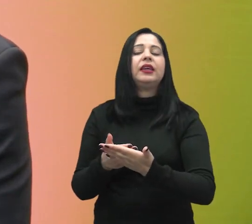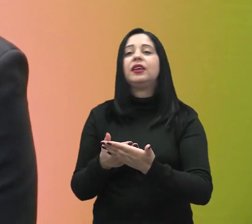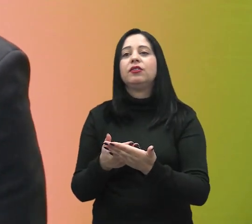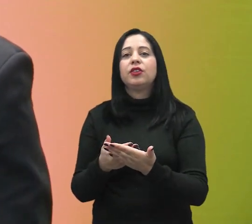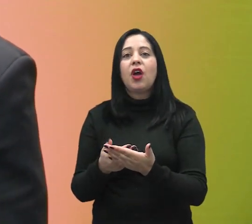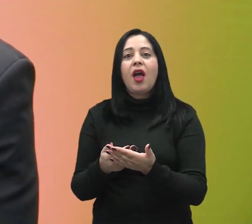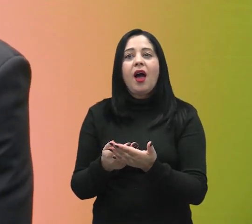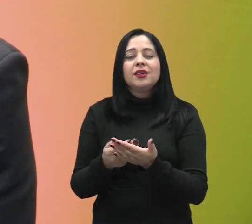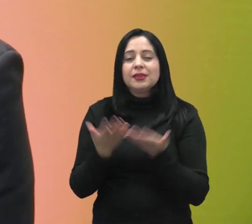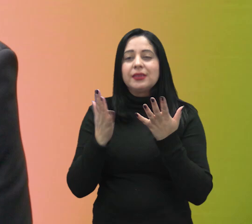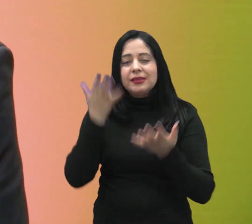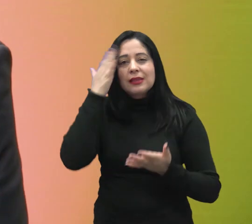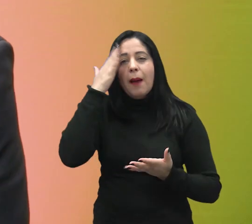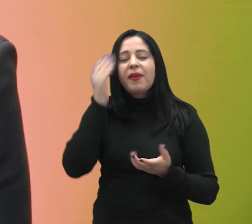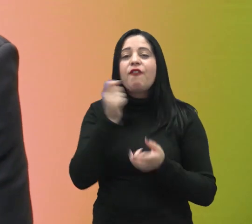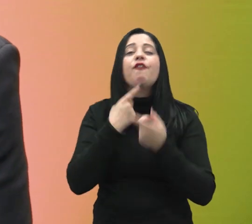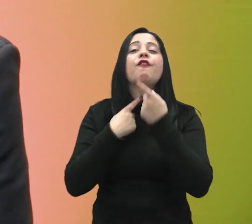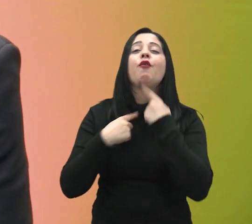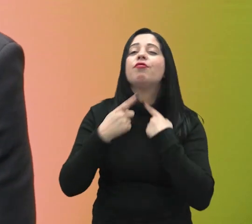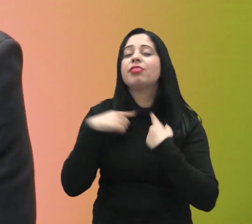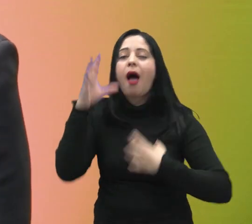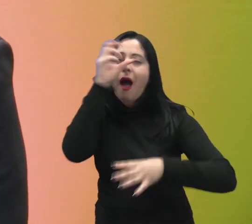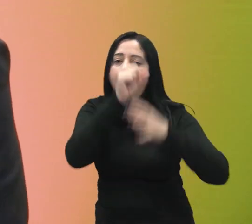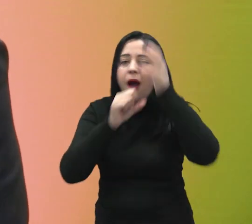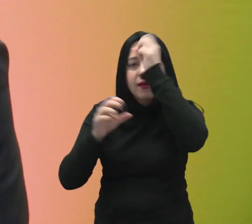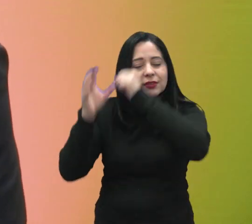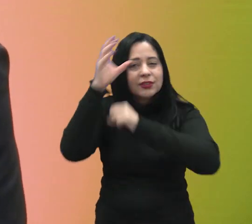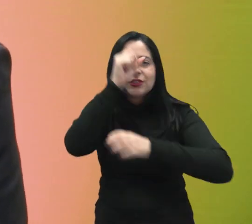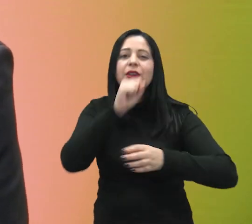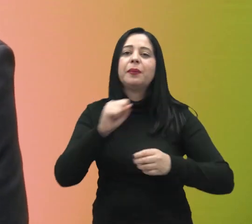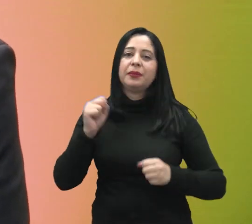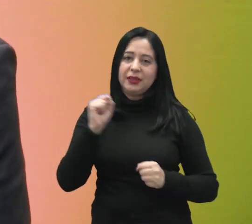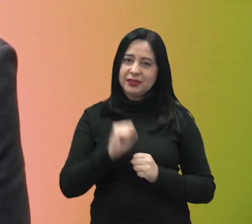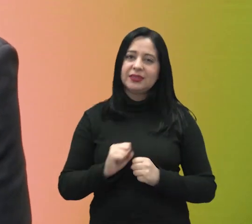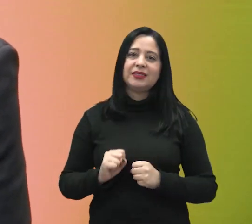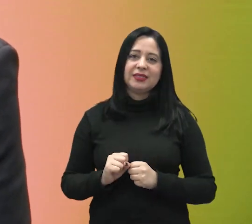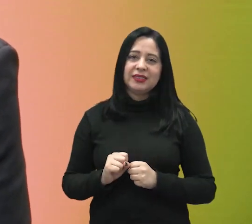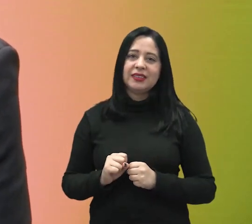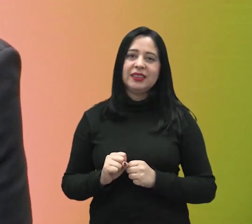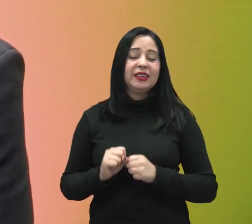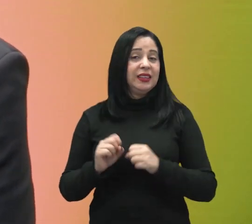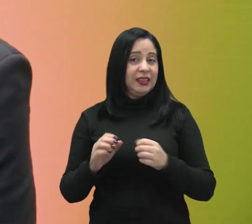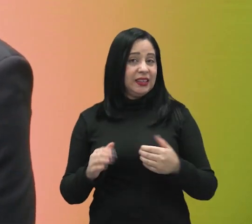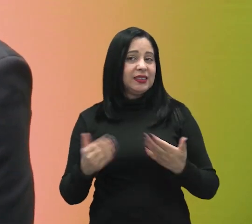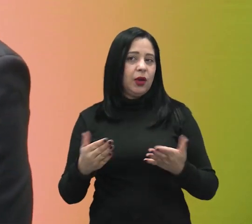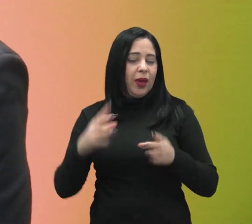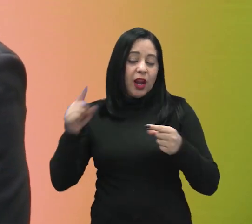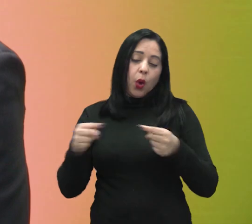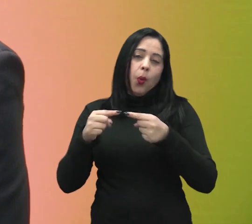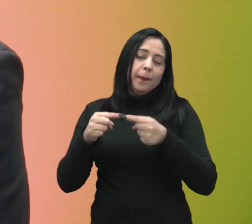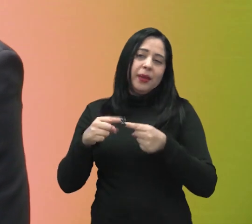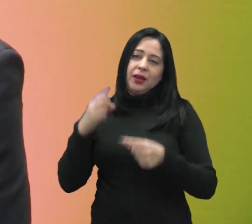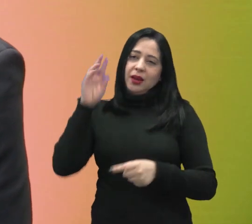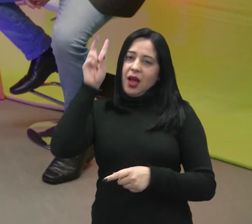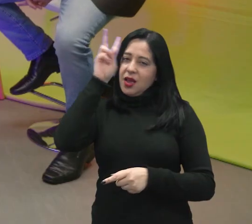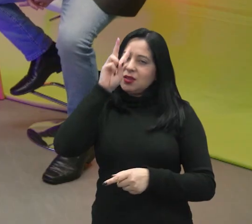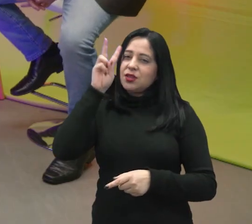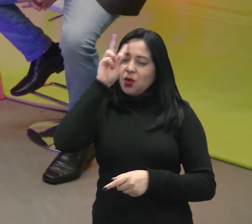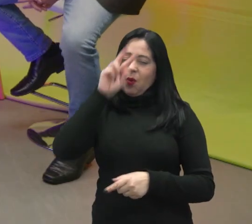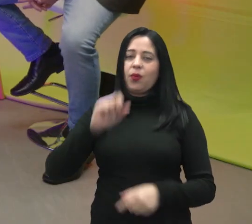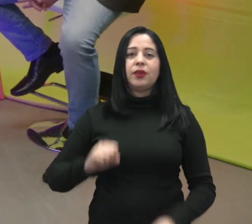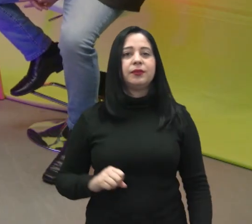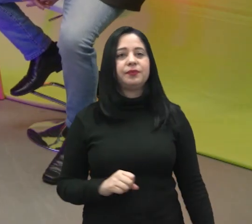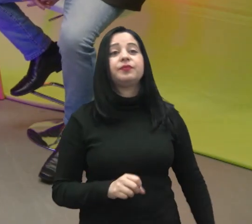algum anseio de aprendizagem, e faz parte, né, da nossa história. E aí criou